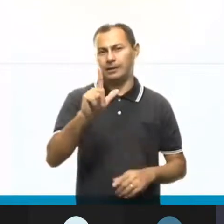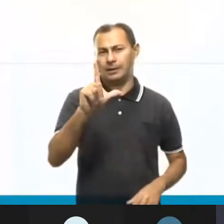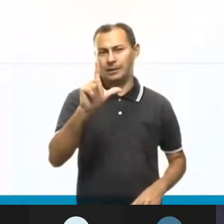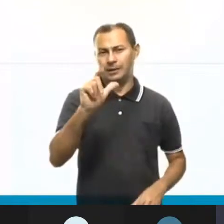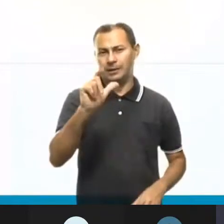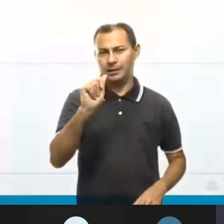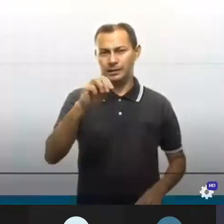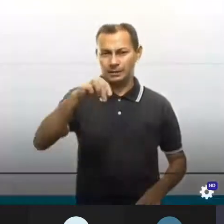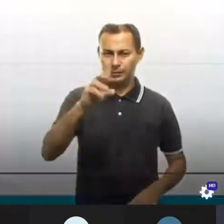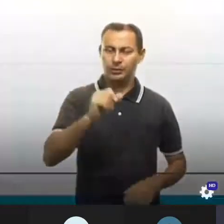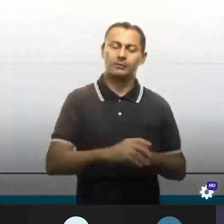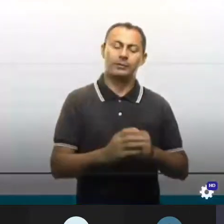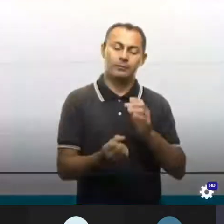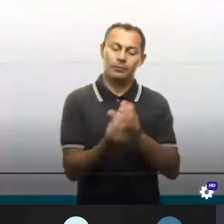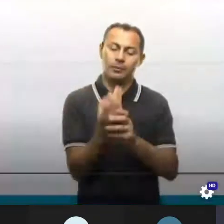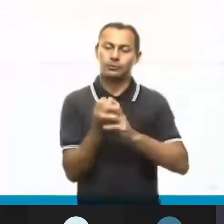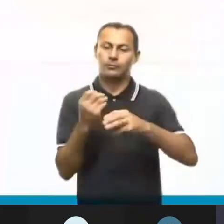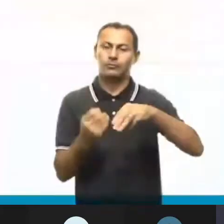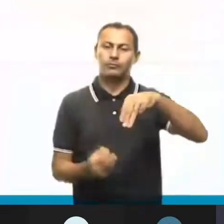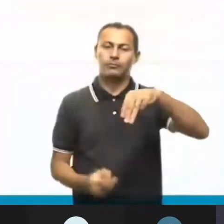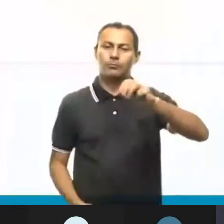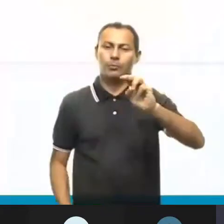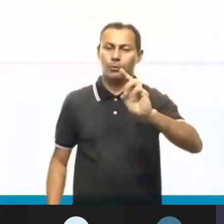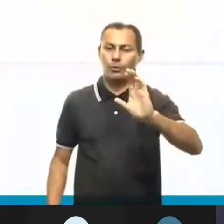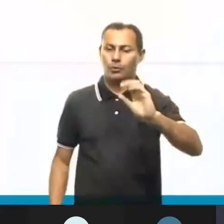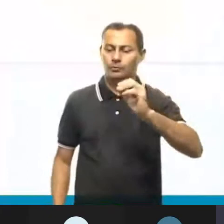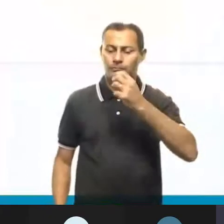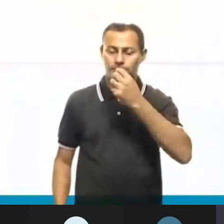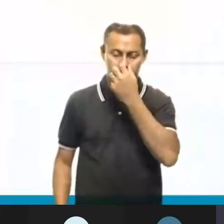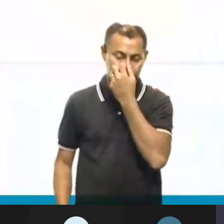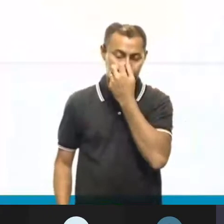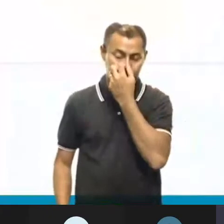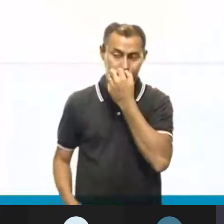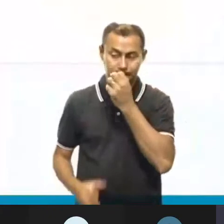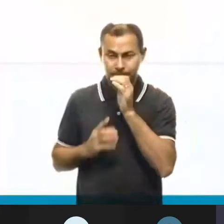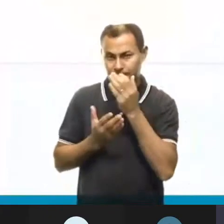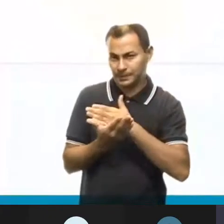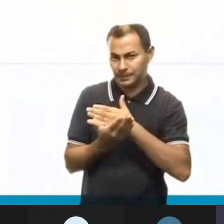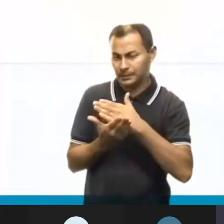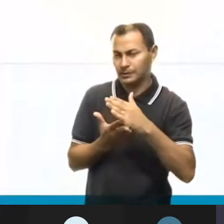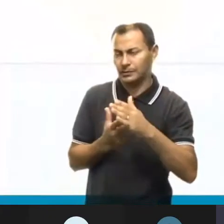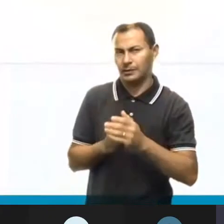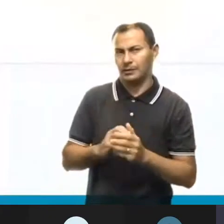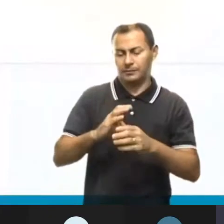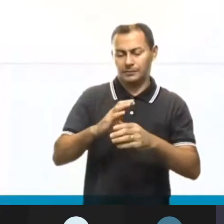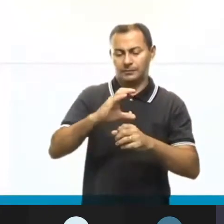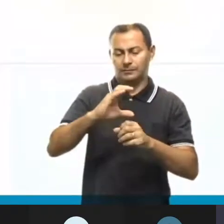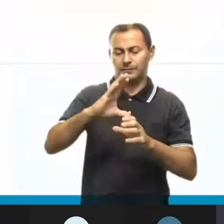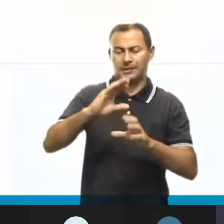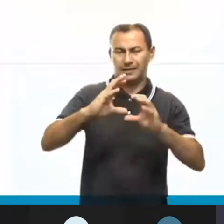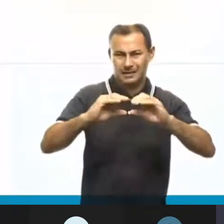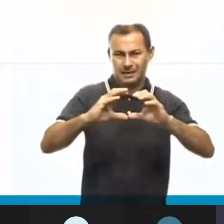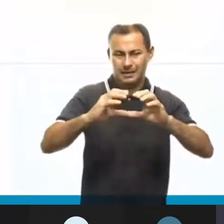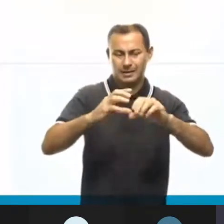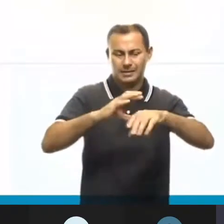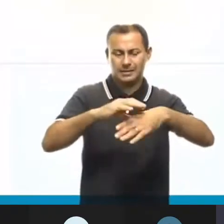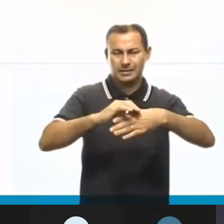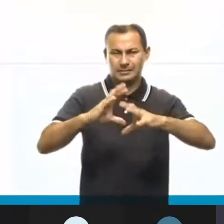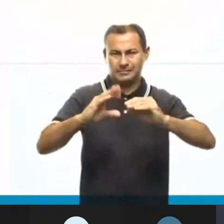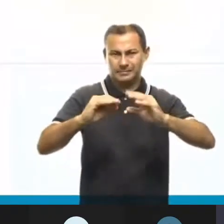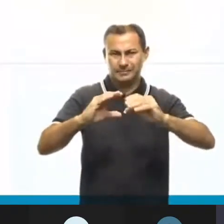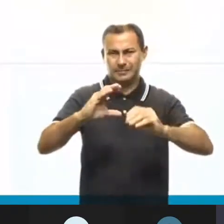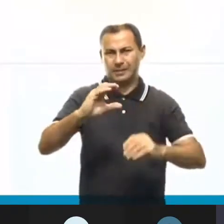depois nós vamos ter aqui já, né, abaixo aqui, nós já vamos ter o início aqui, ó, né, da cartilagem hialina, tá? Então, aqui a